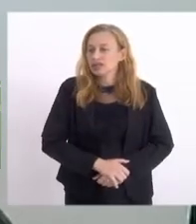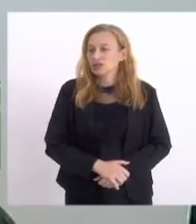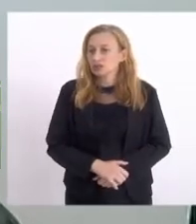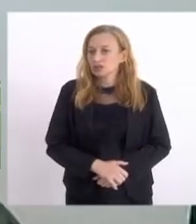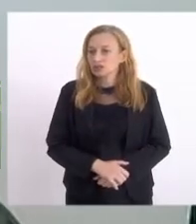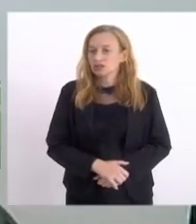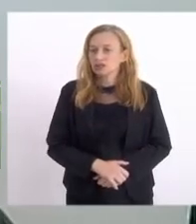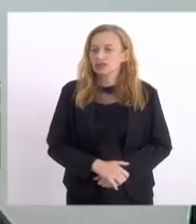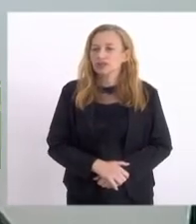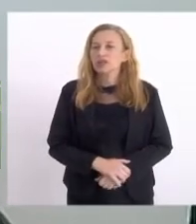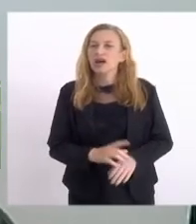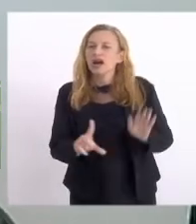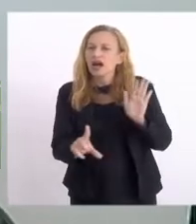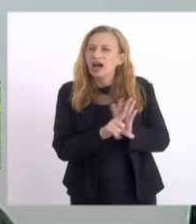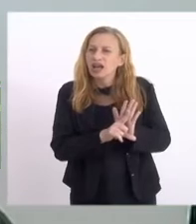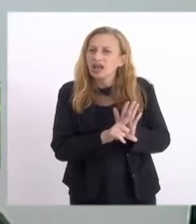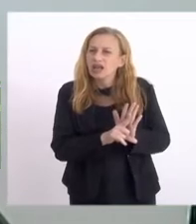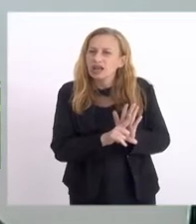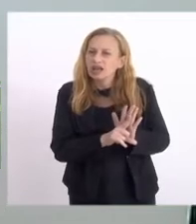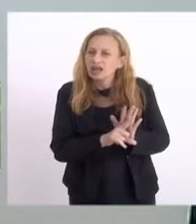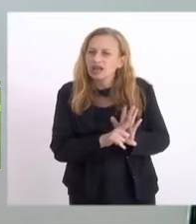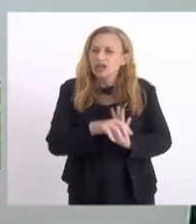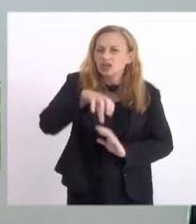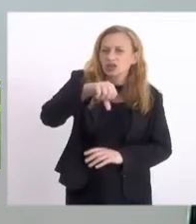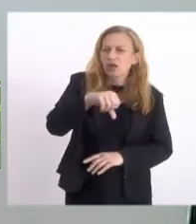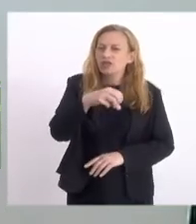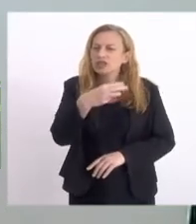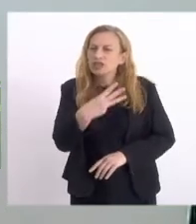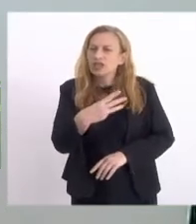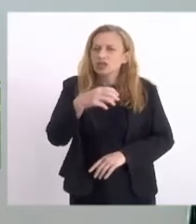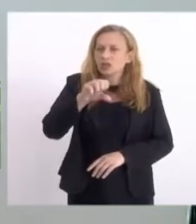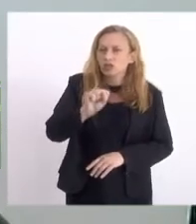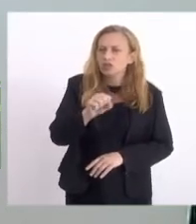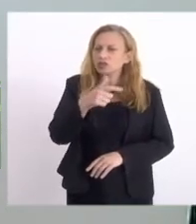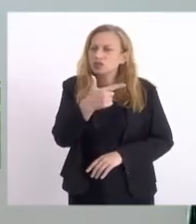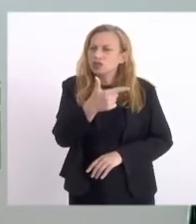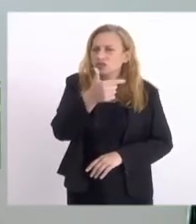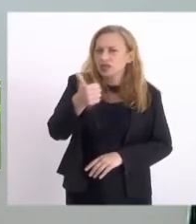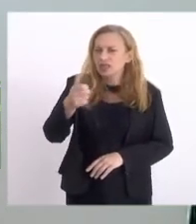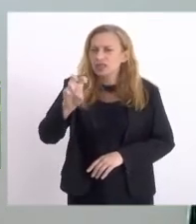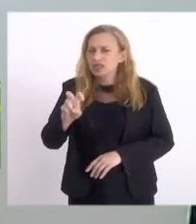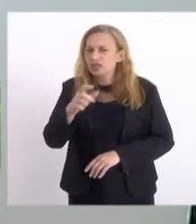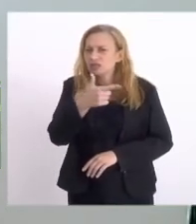Uma lei aqui proposta, a 9382, de 25 de agosto de 21.